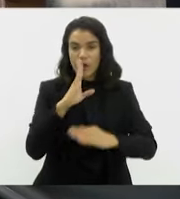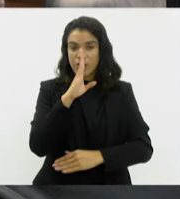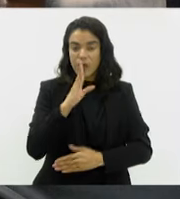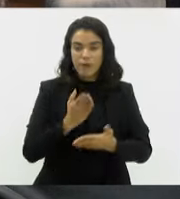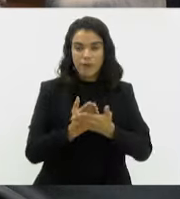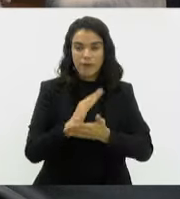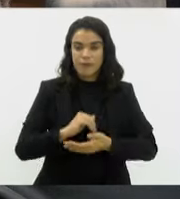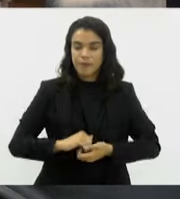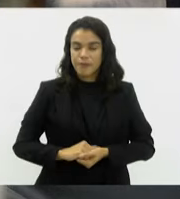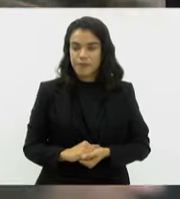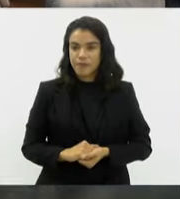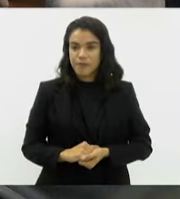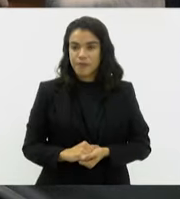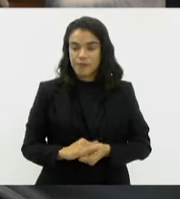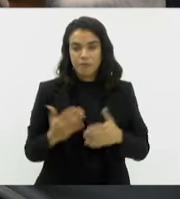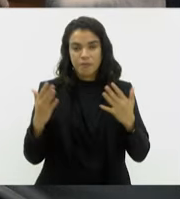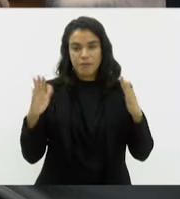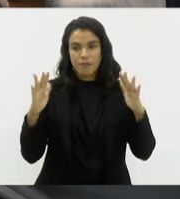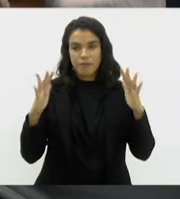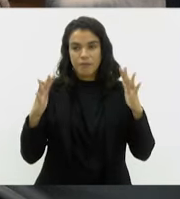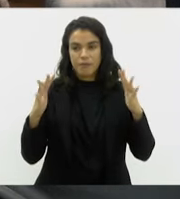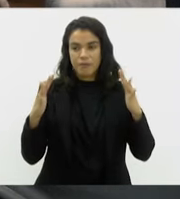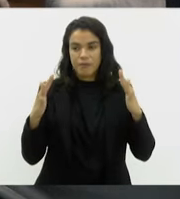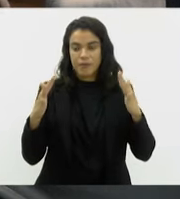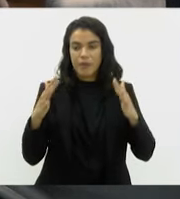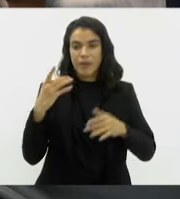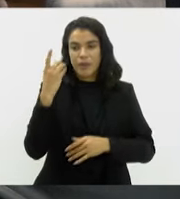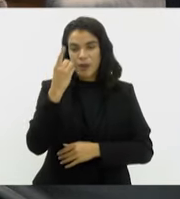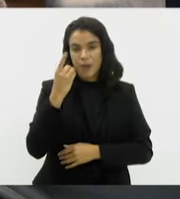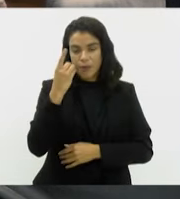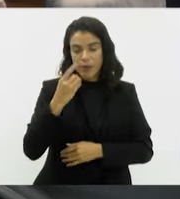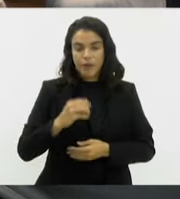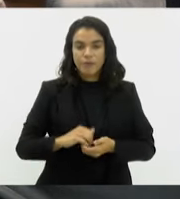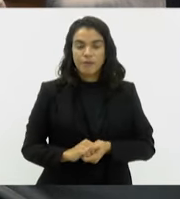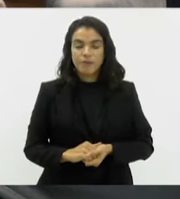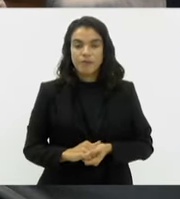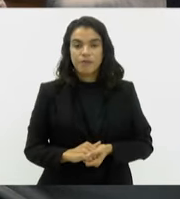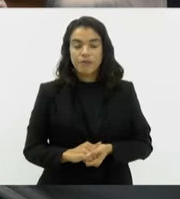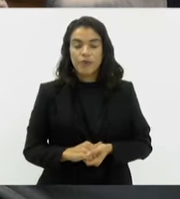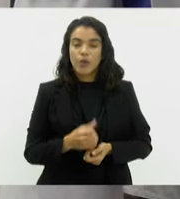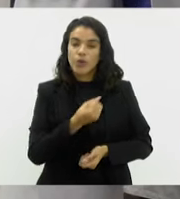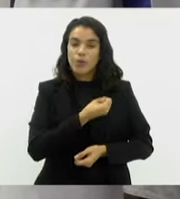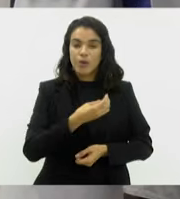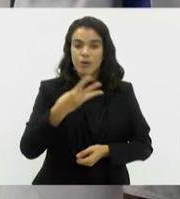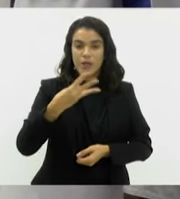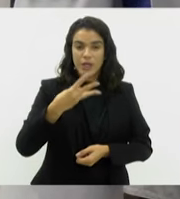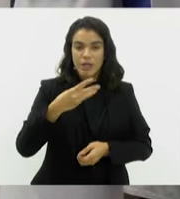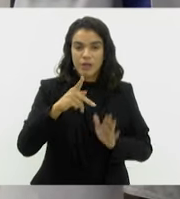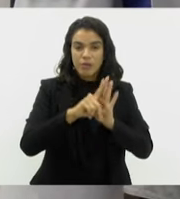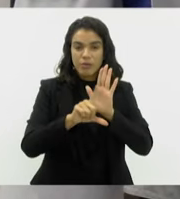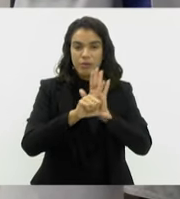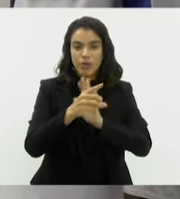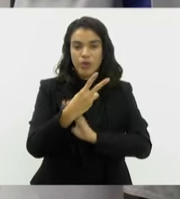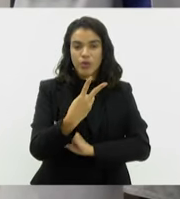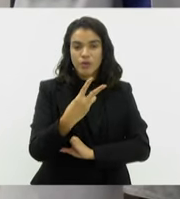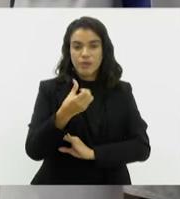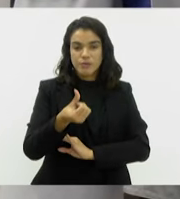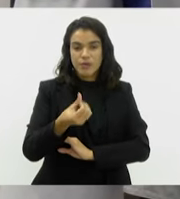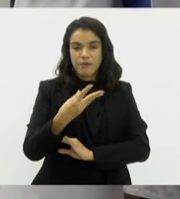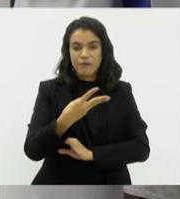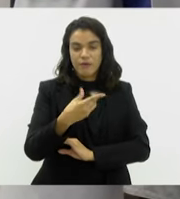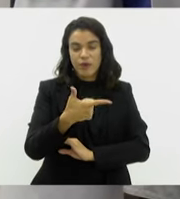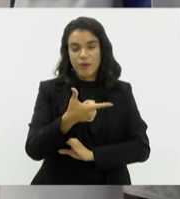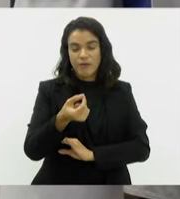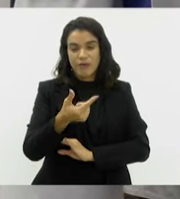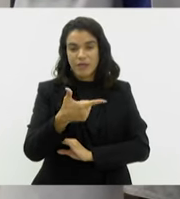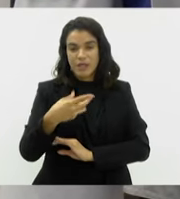estão, aprovado. Parabenizar o deputado Vinícius Cozzolino pela iniciativa. Item 3 da pauta, projeto de lei 2625 de 23, de